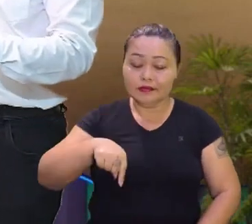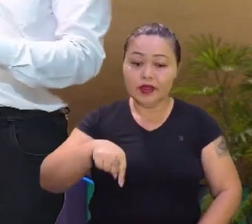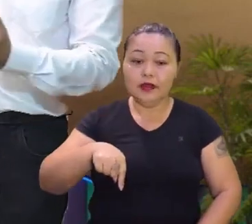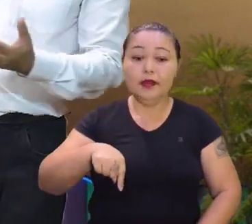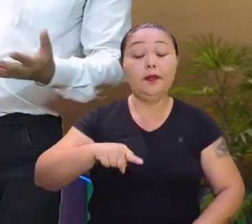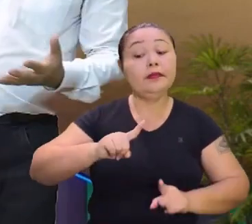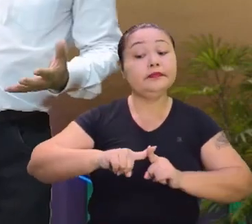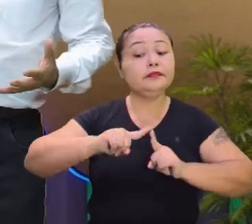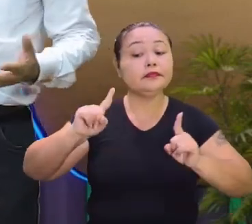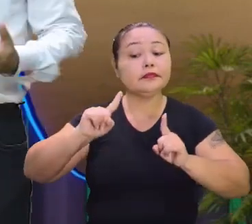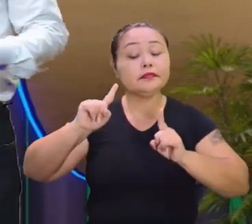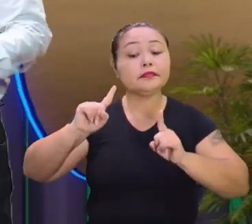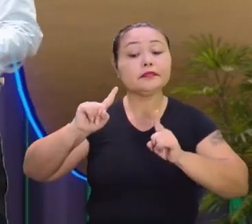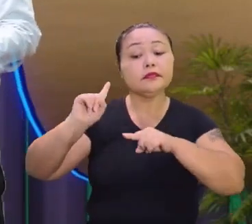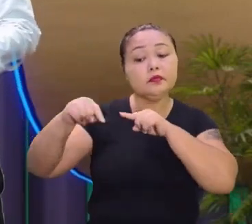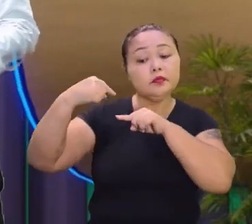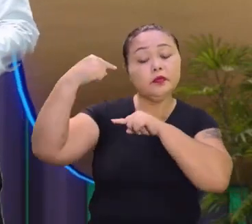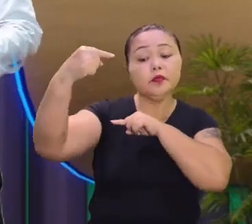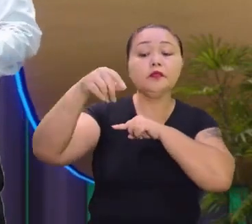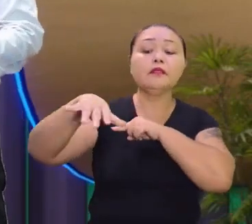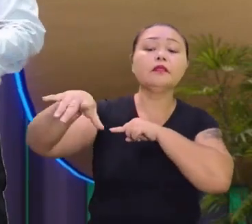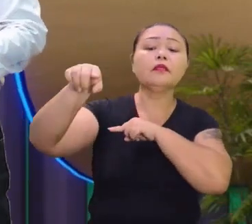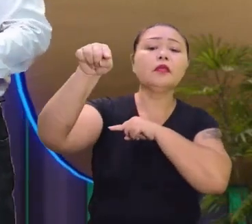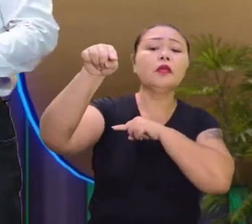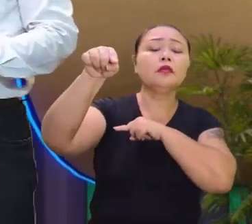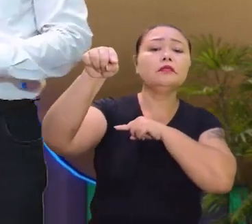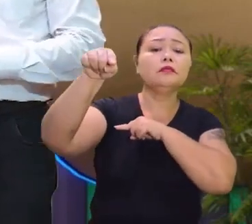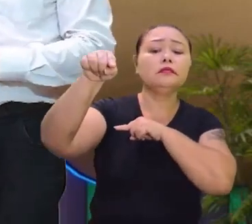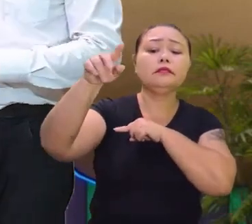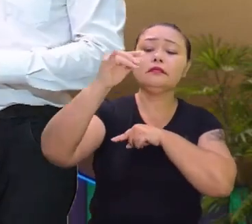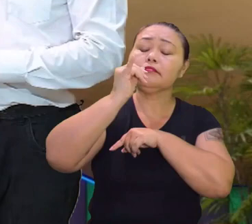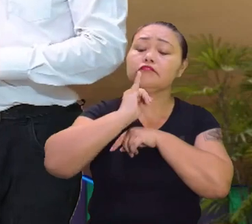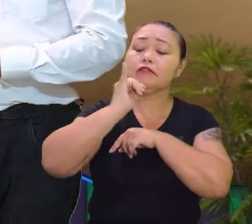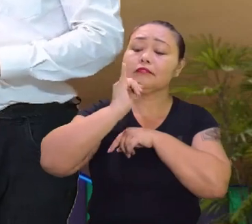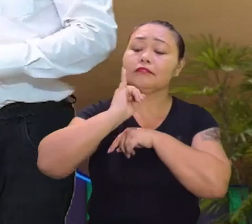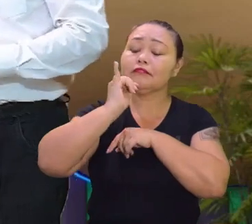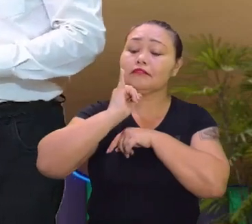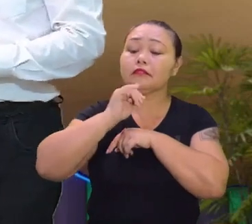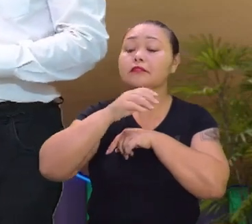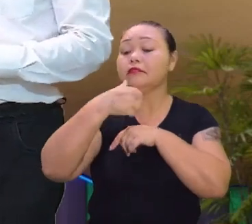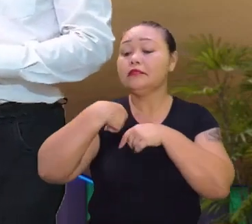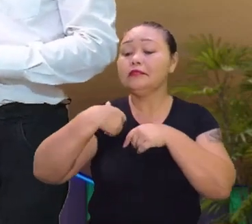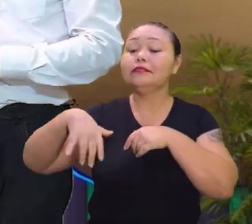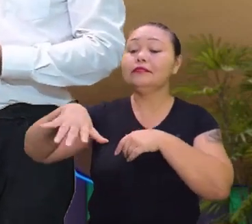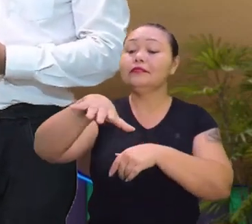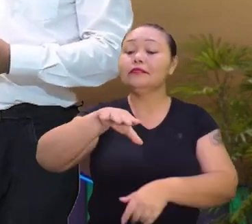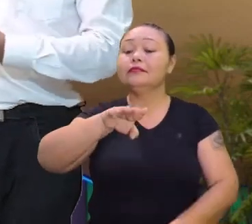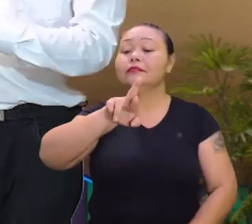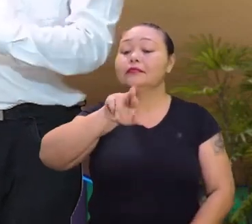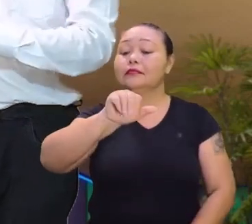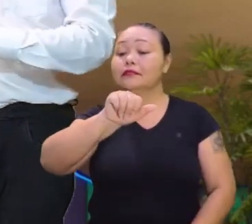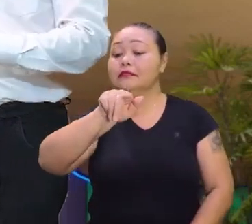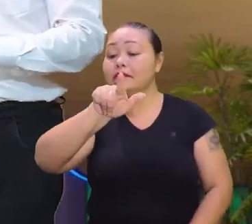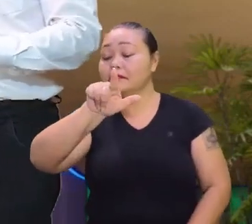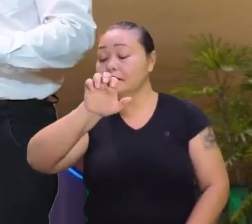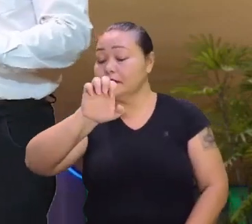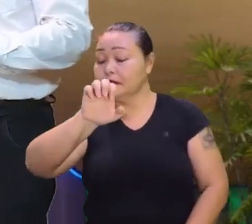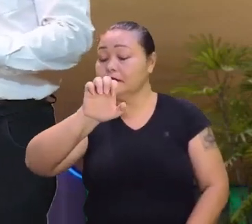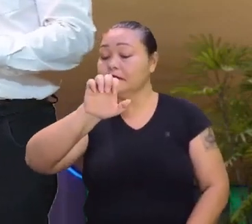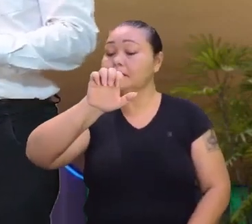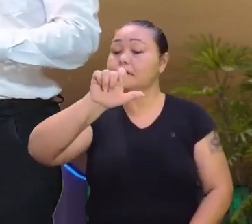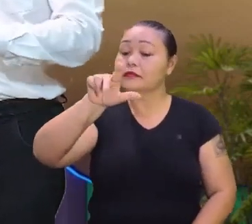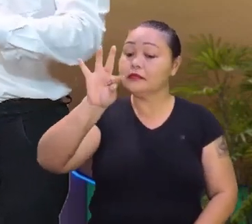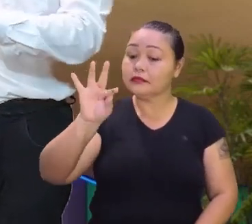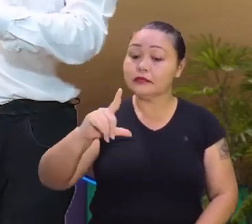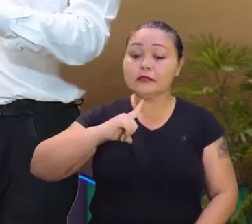Exatamente. Mas para quem está lá na região, por exemplo, da reserva Roosevelt, é isso? Para ali vai ser uma outra